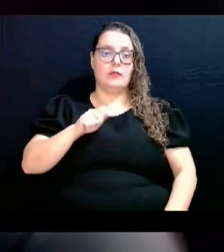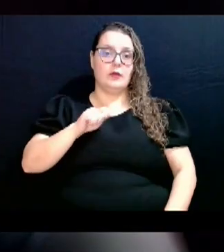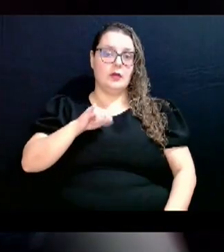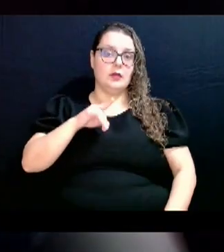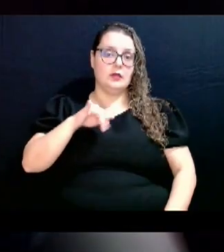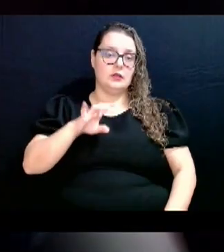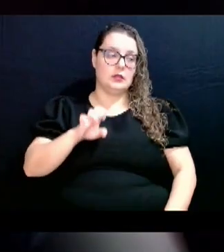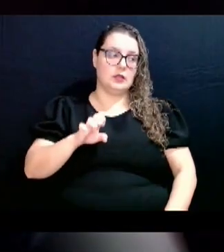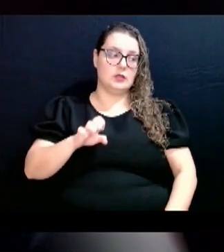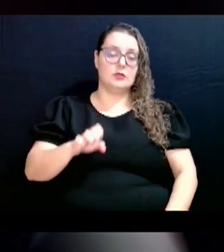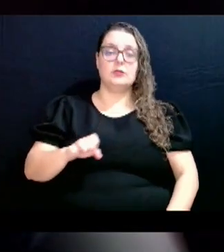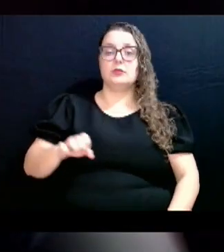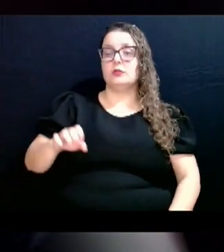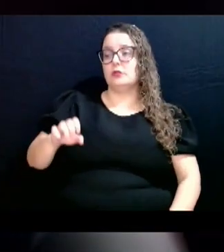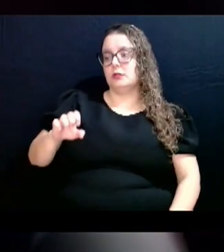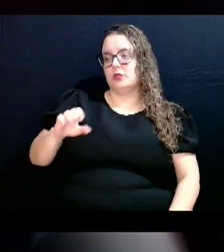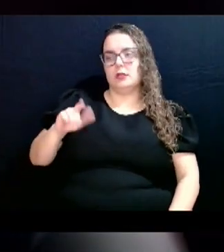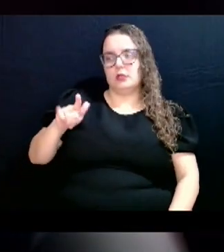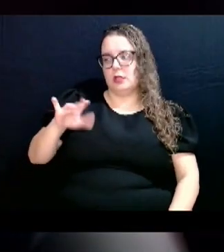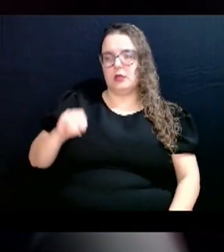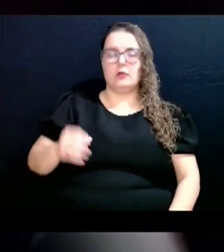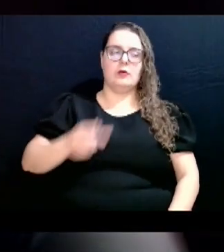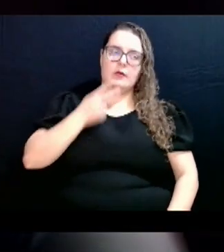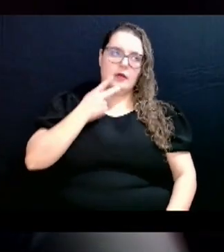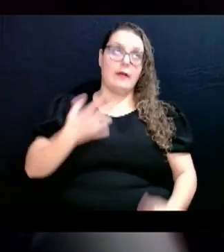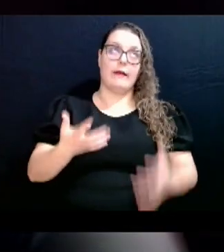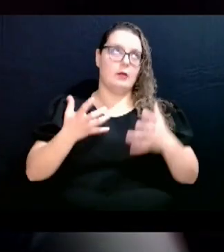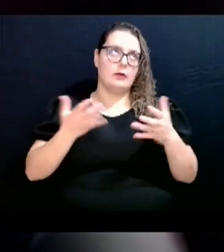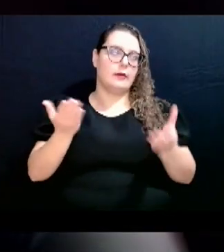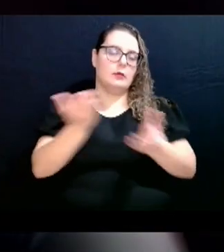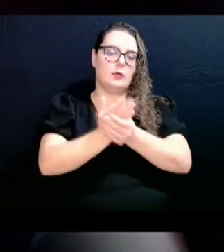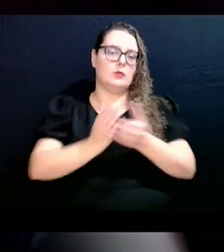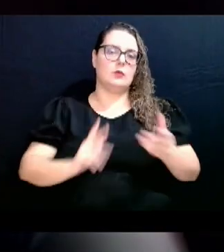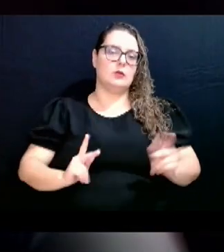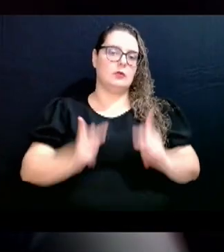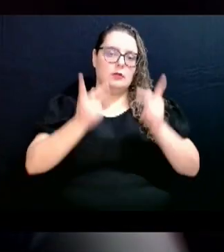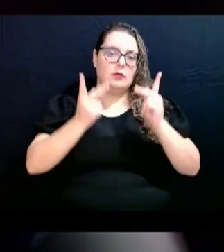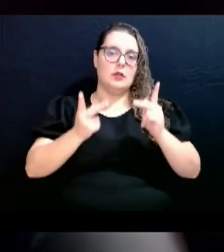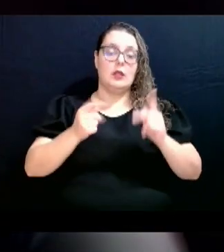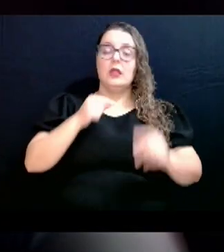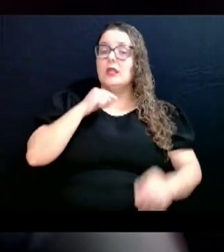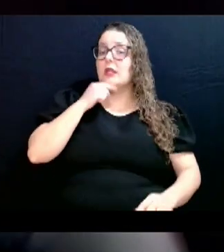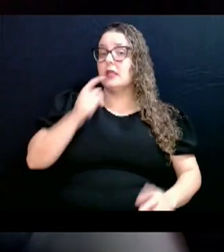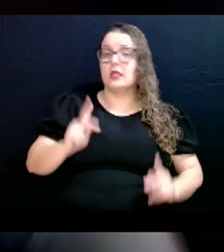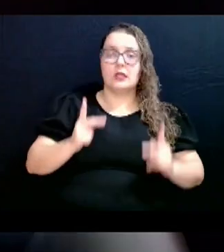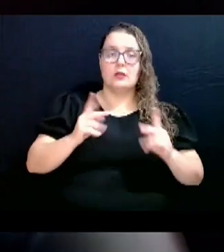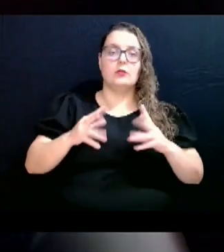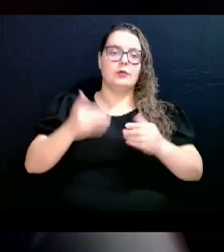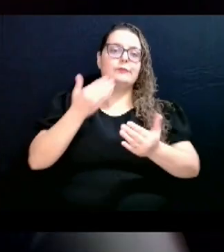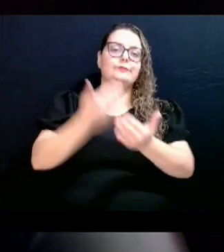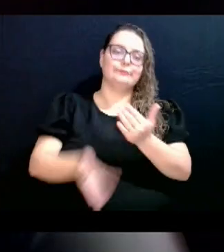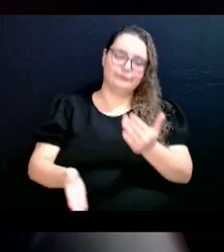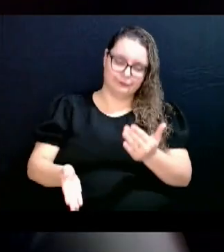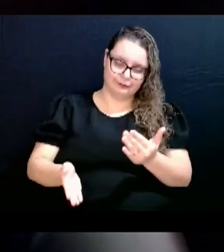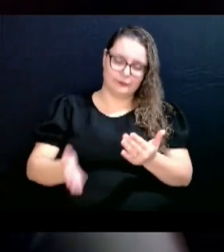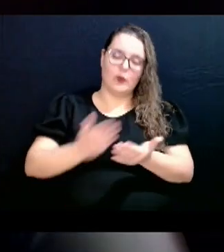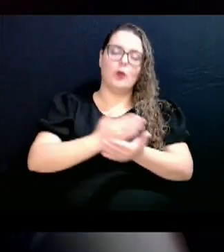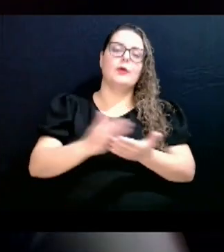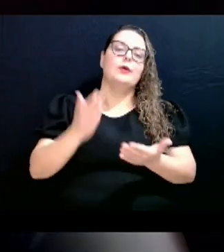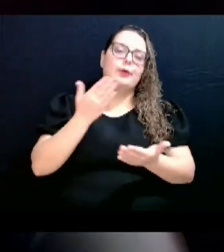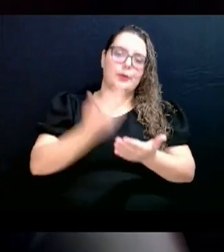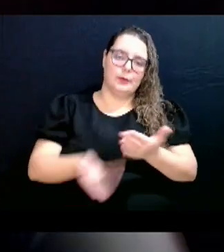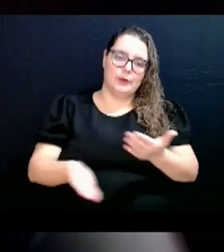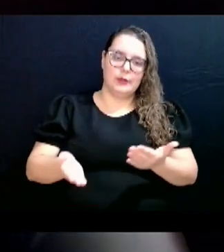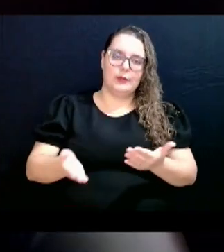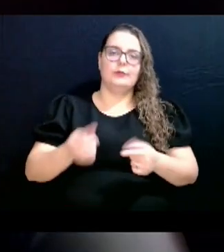ganhar o processo. Eu sempre digo que num processo ninguém ganha, porque todo mundo já perdeu, já começou perdendo. E no